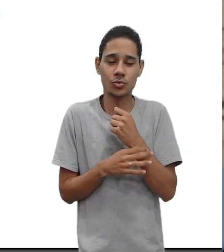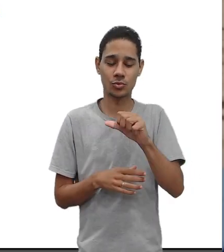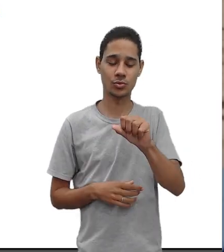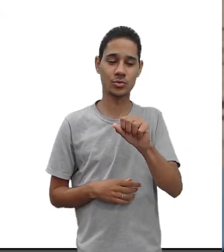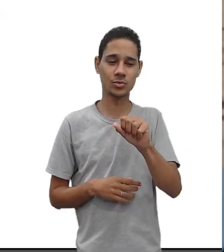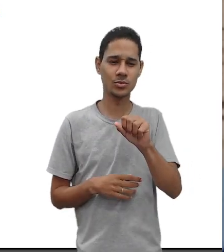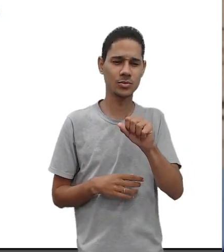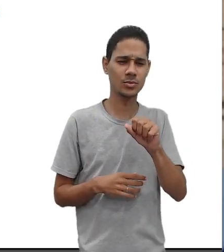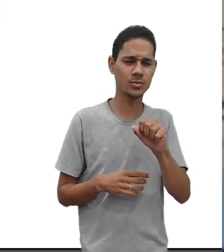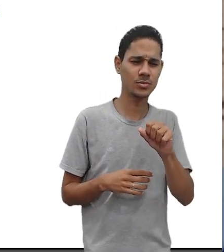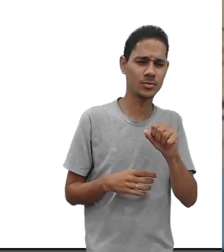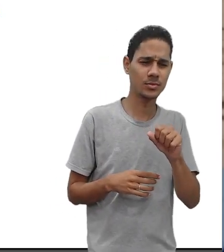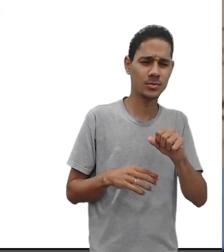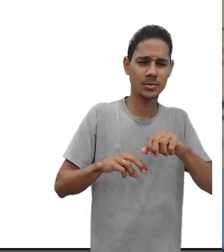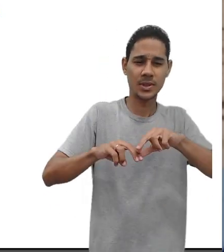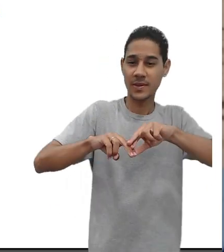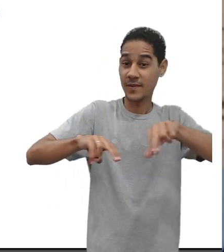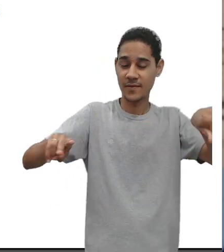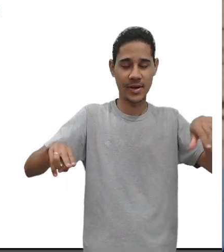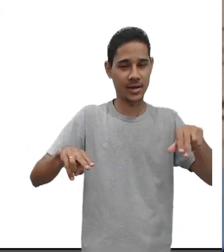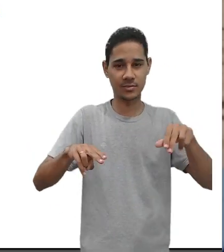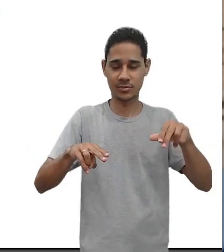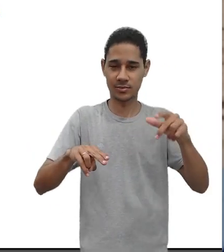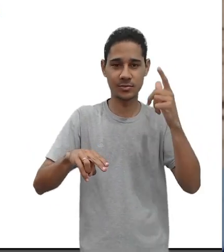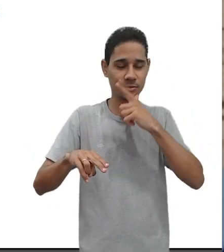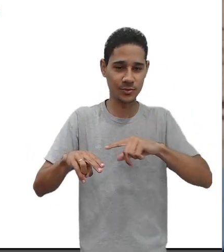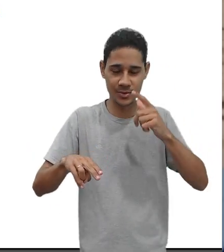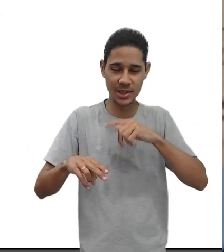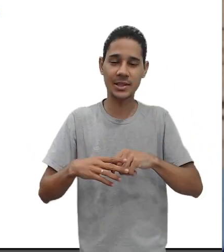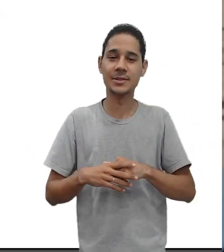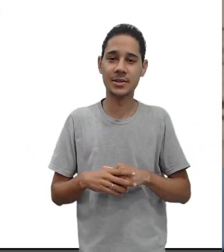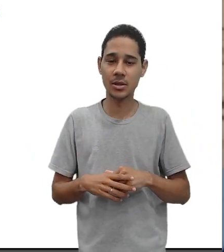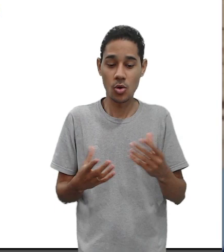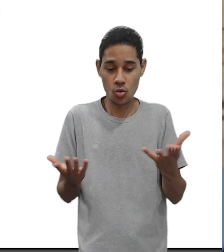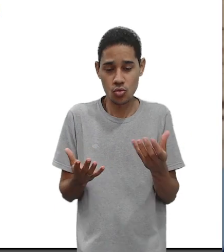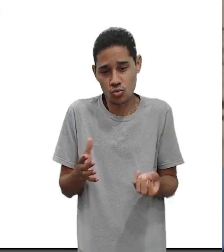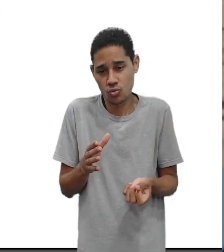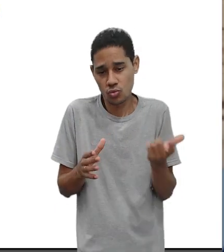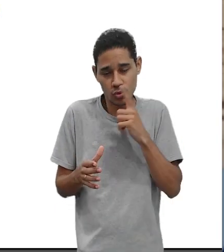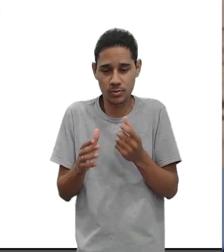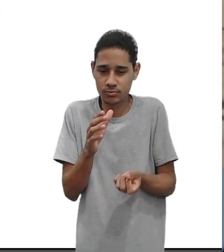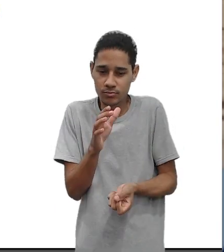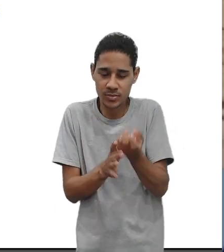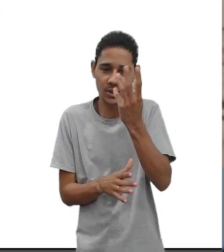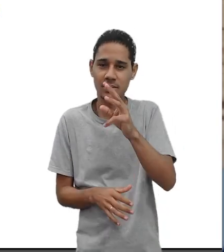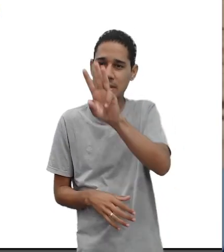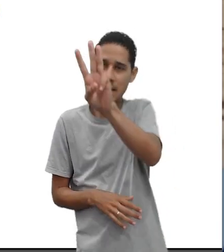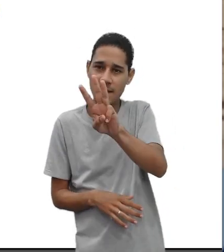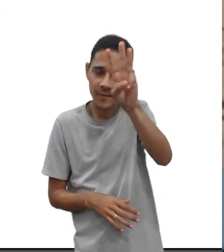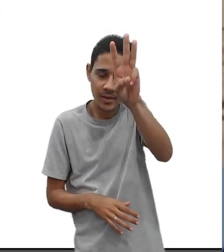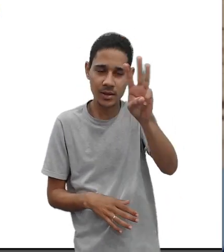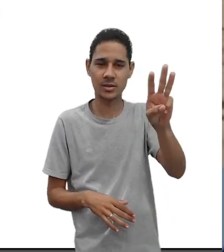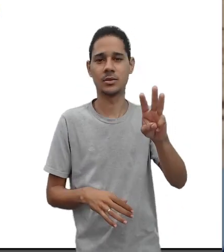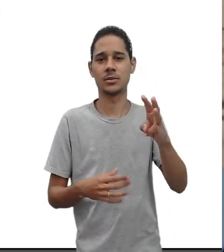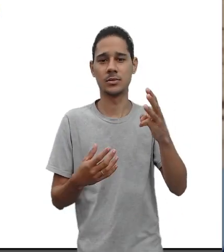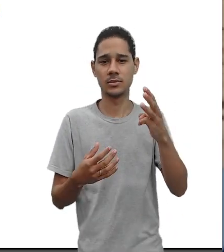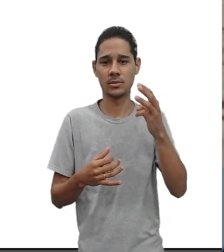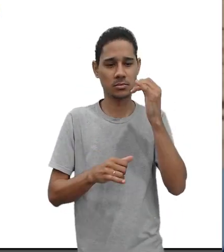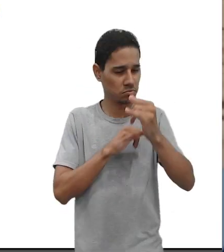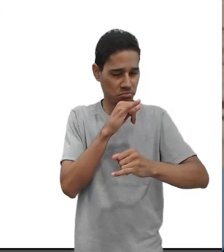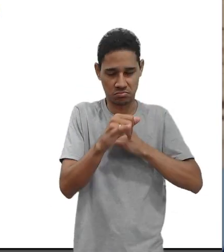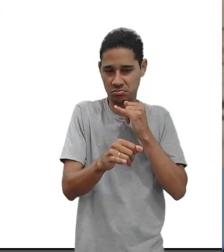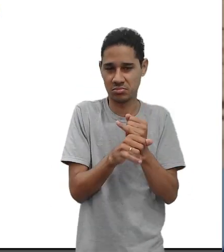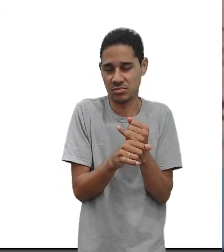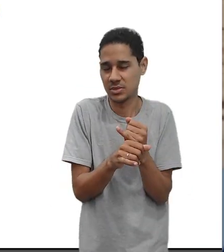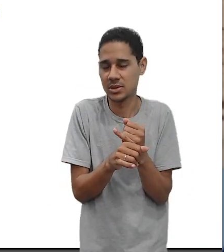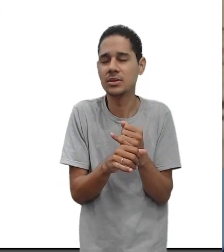gente consegue desenvolver sites, né? E páginas web com total, como